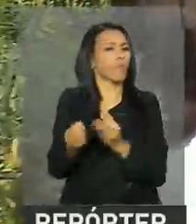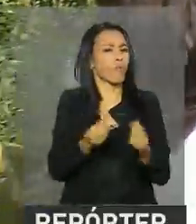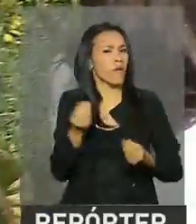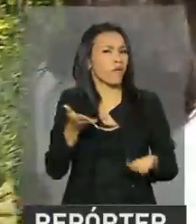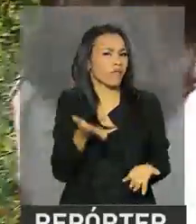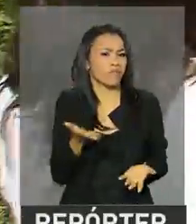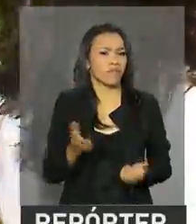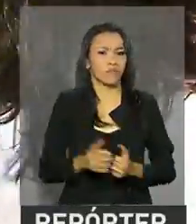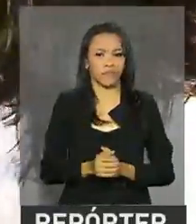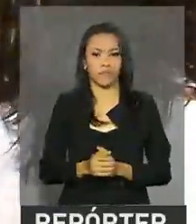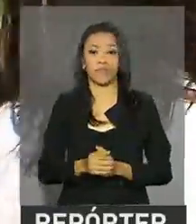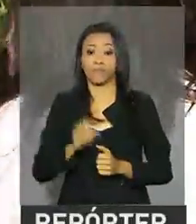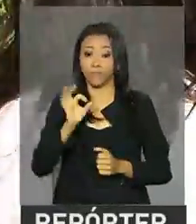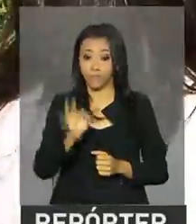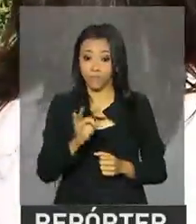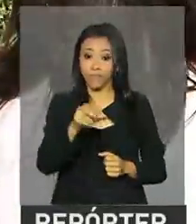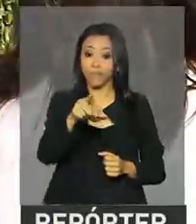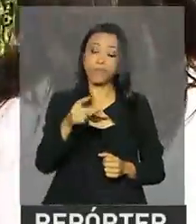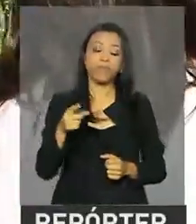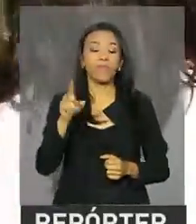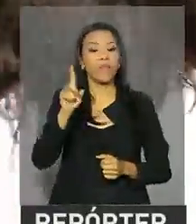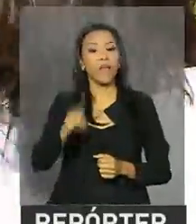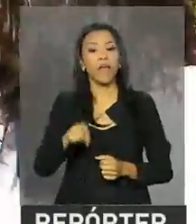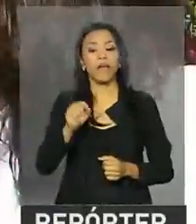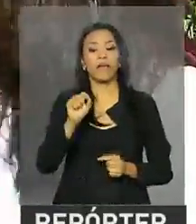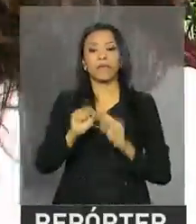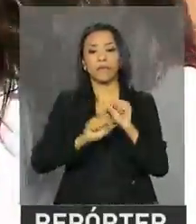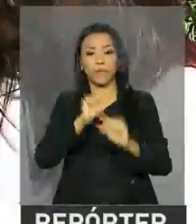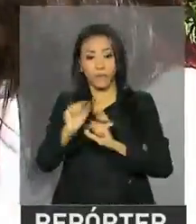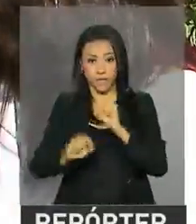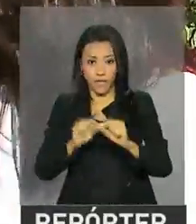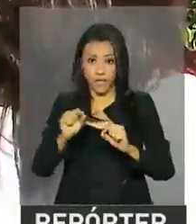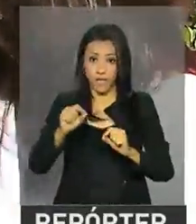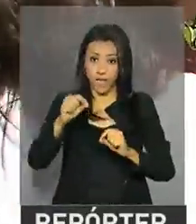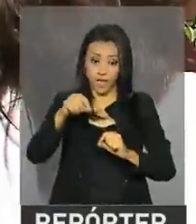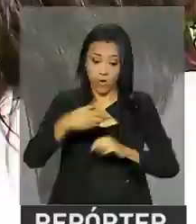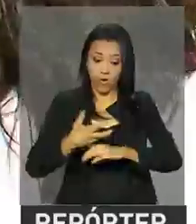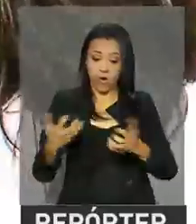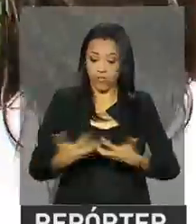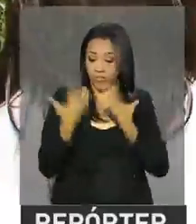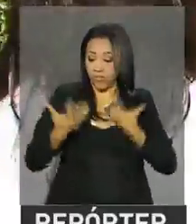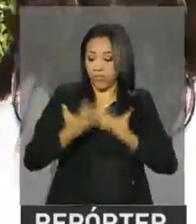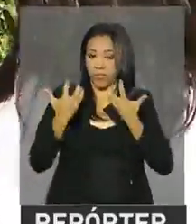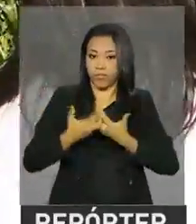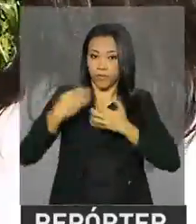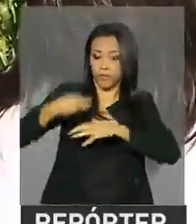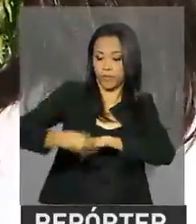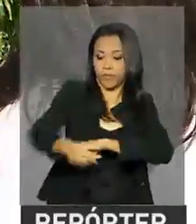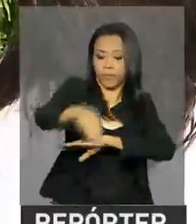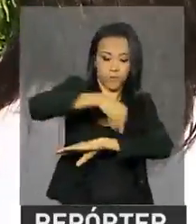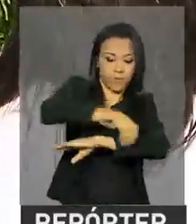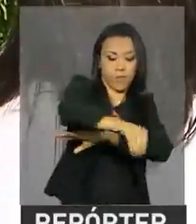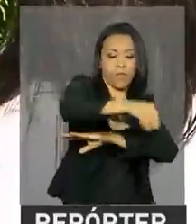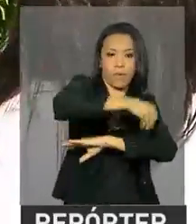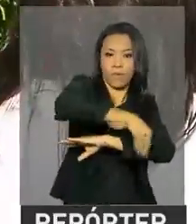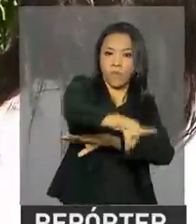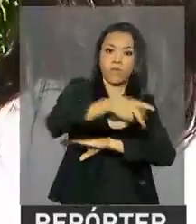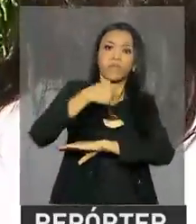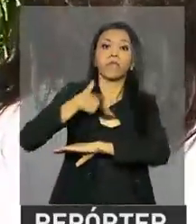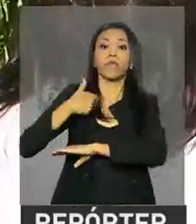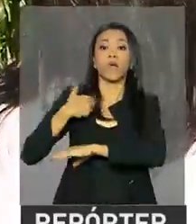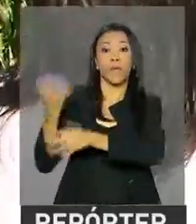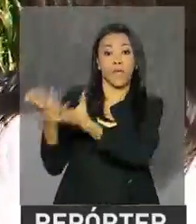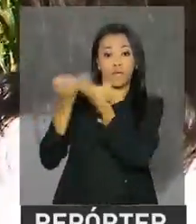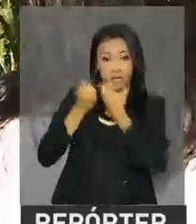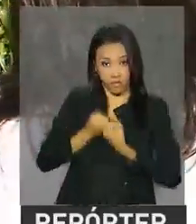exatamente a isso a floresta funciona com social dessas espécies de hortaliças com as espécies florestais nativas as mudas que eu recebi essa